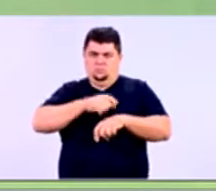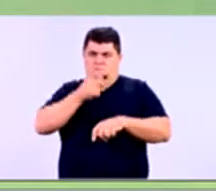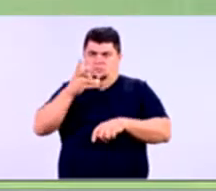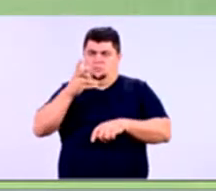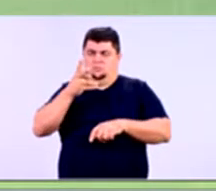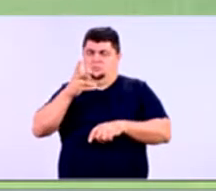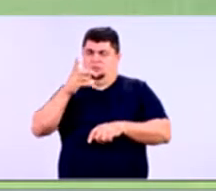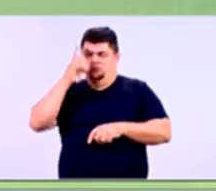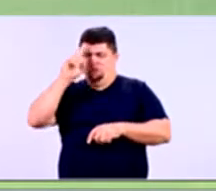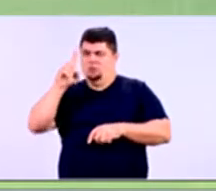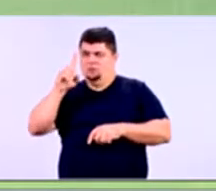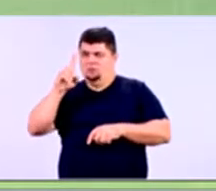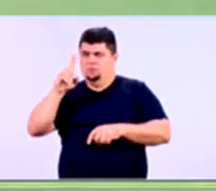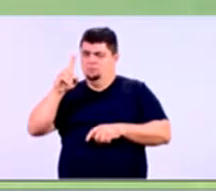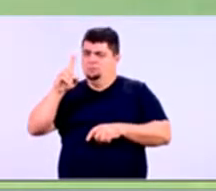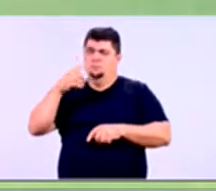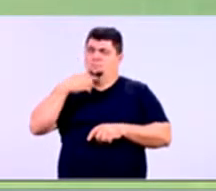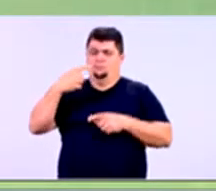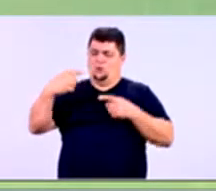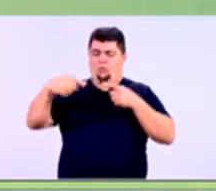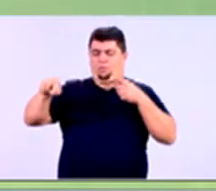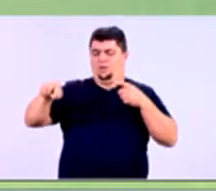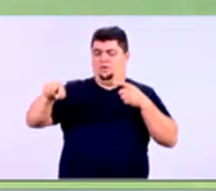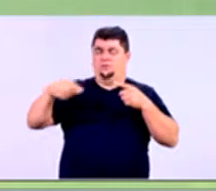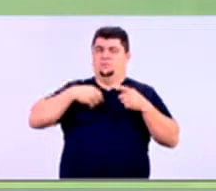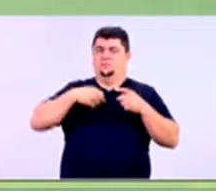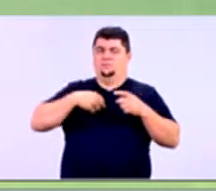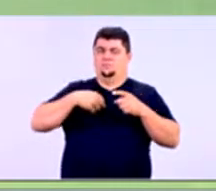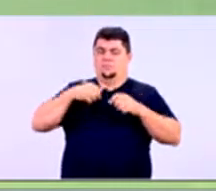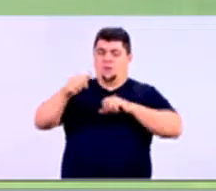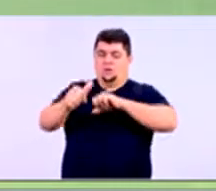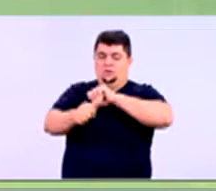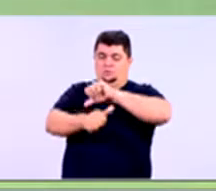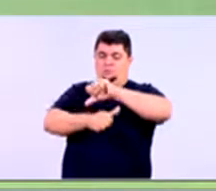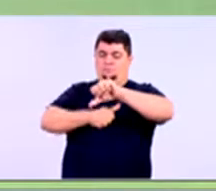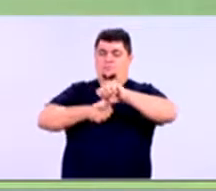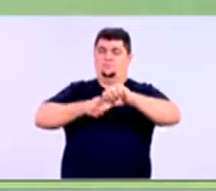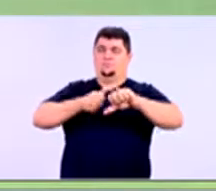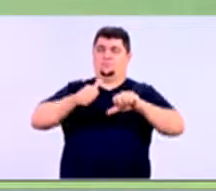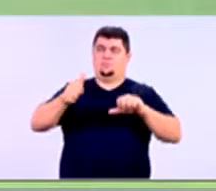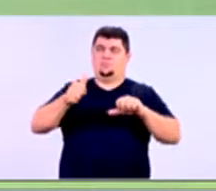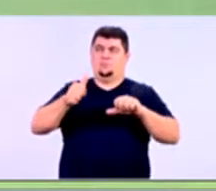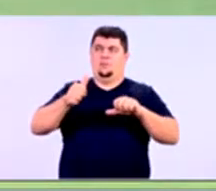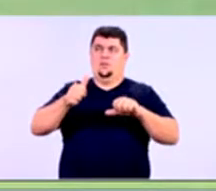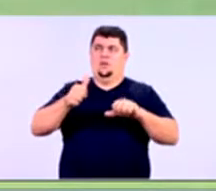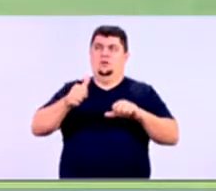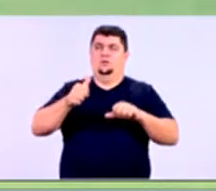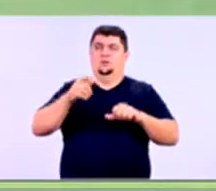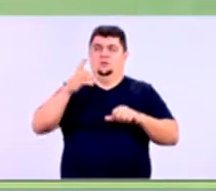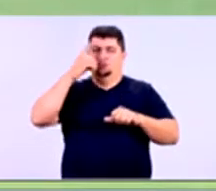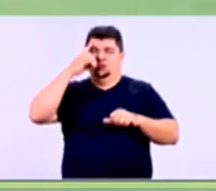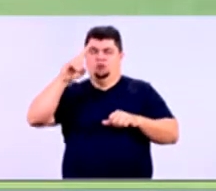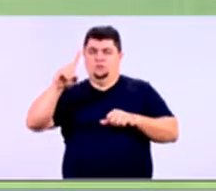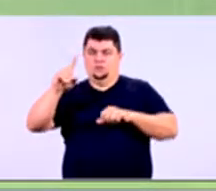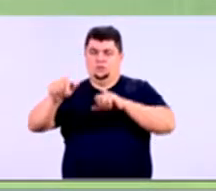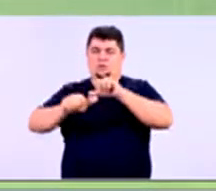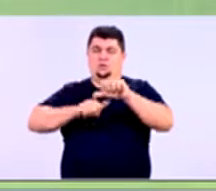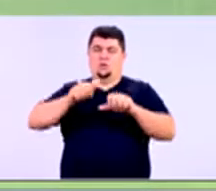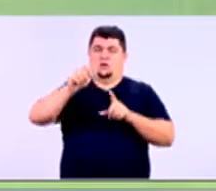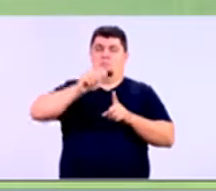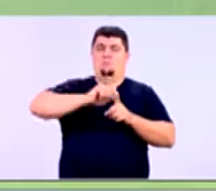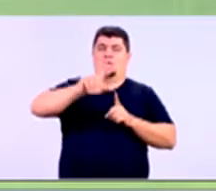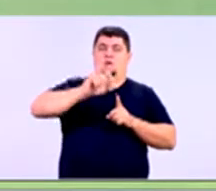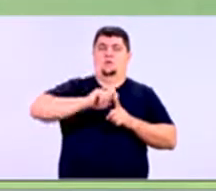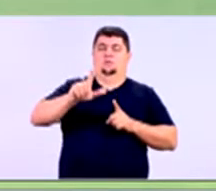Sim. O que eu tenho que fazer? É converter esse período para o período de capitalização da